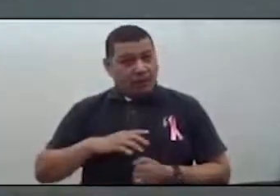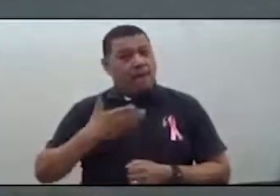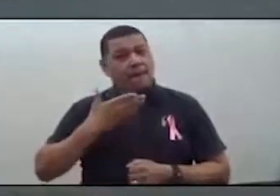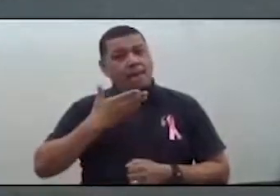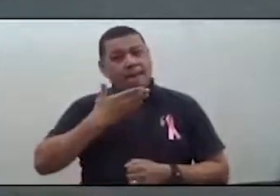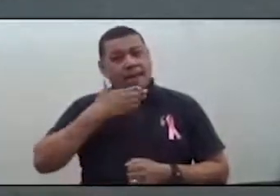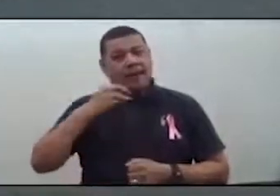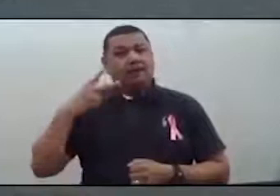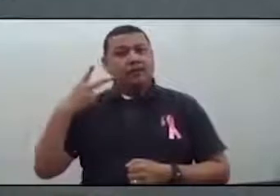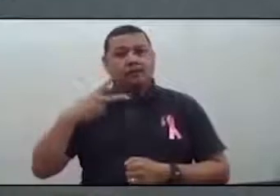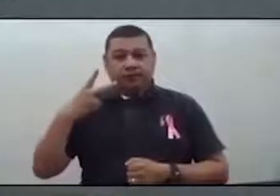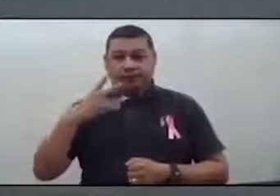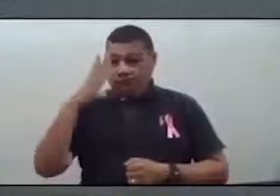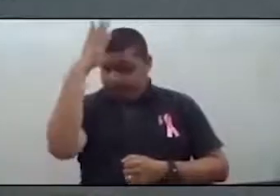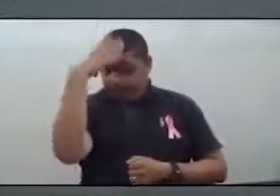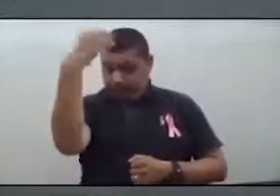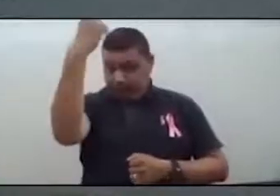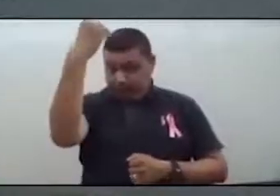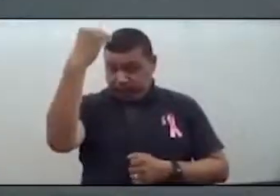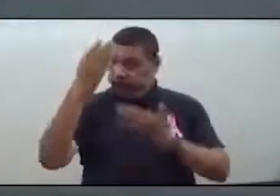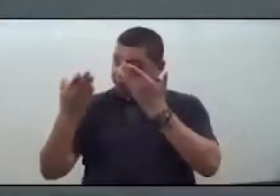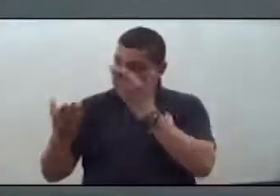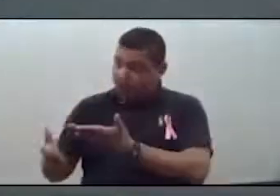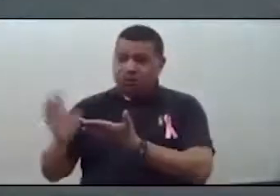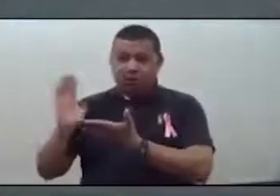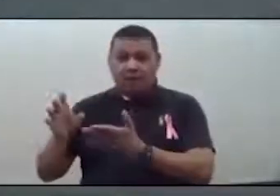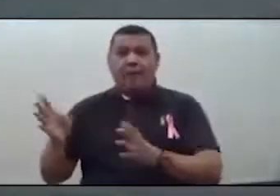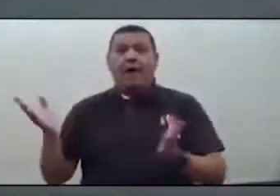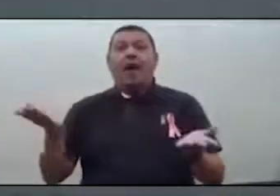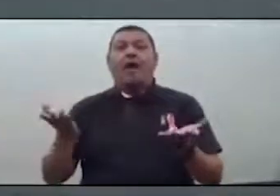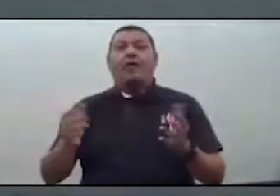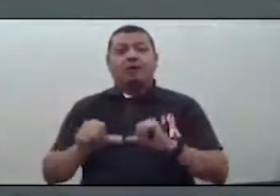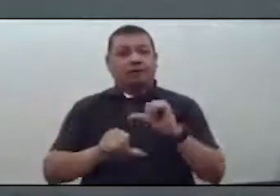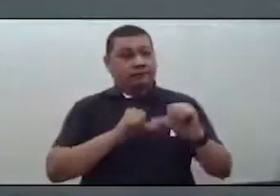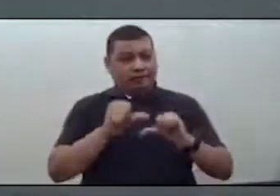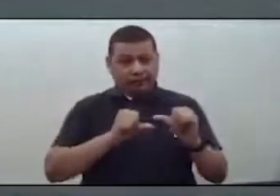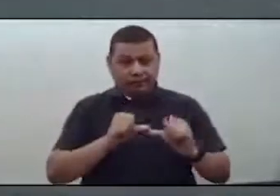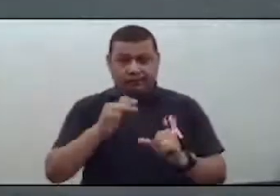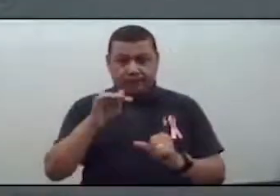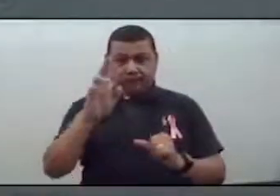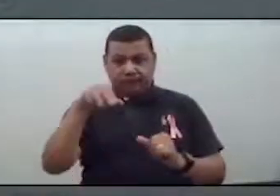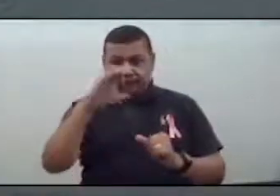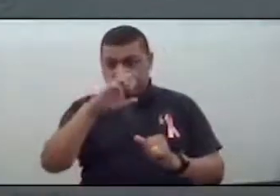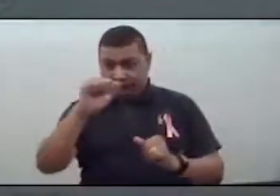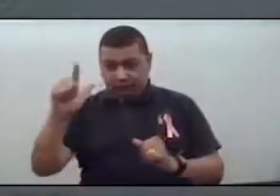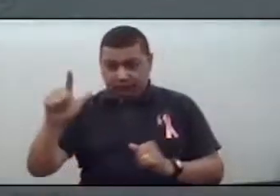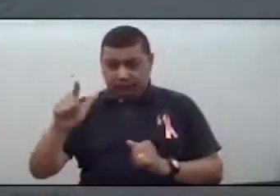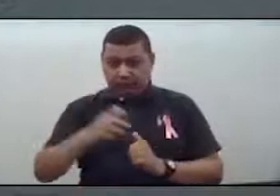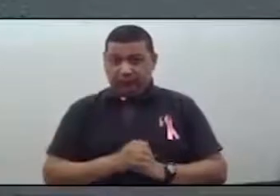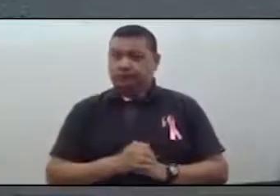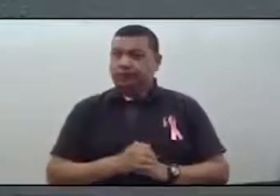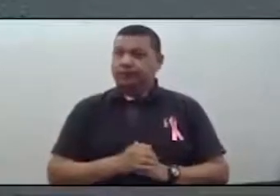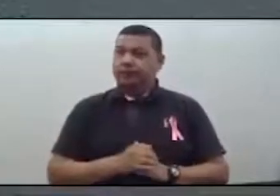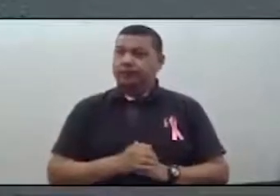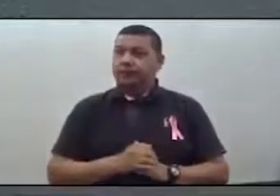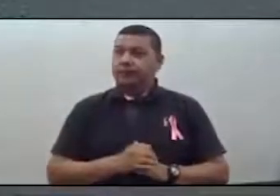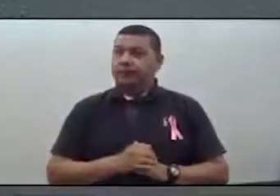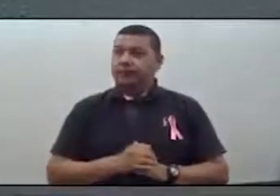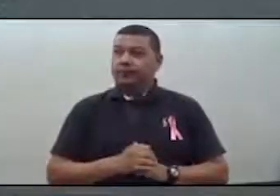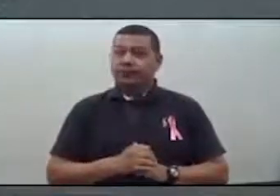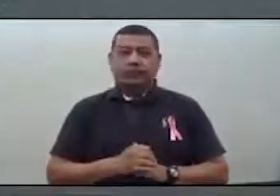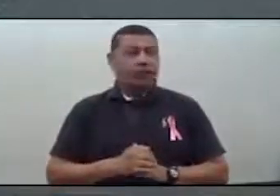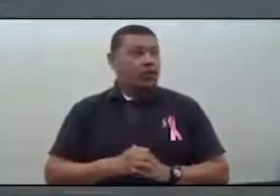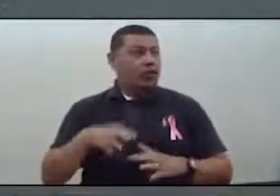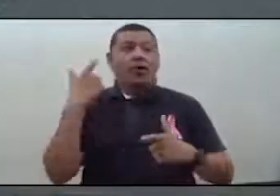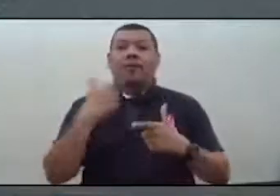aqui e está muito preparado para poder tocar hoje a Funcal. O grande problema da Funcal era justamente o orçamento, vereador